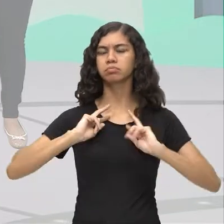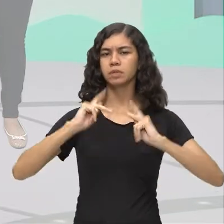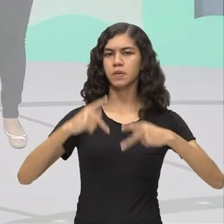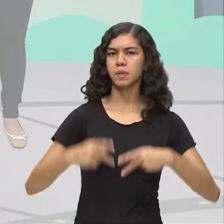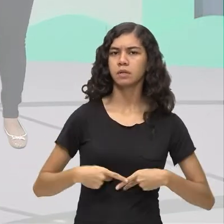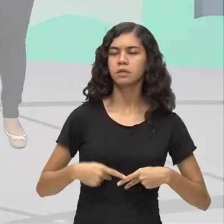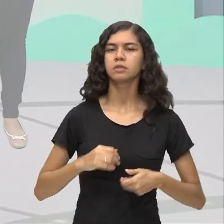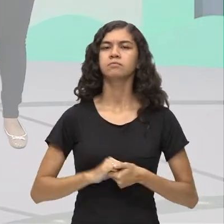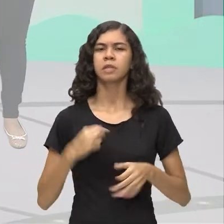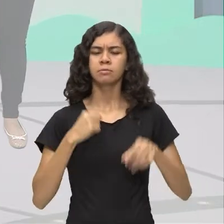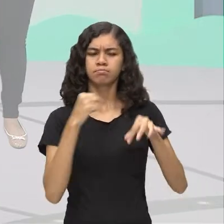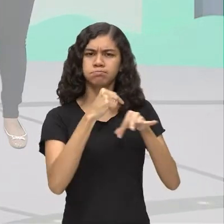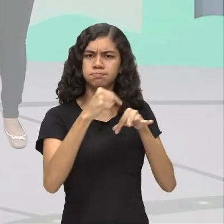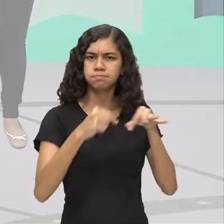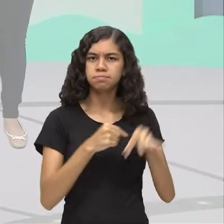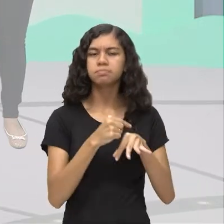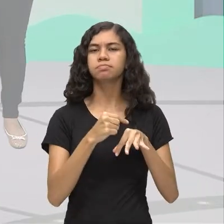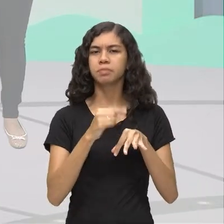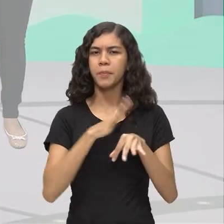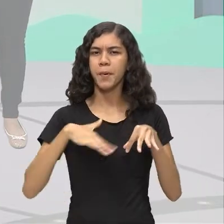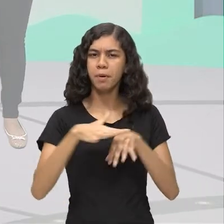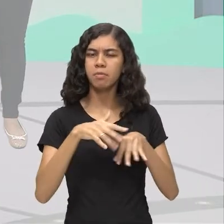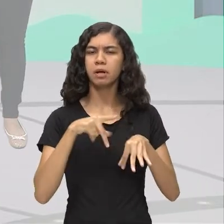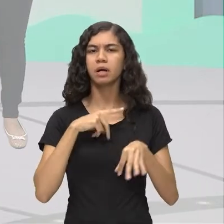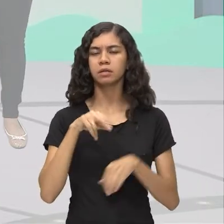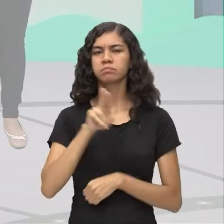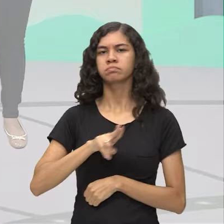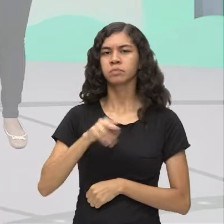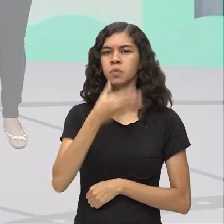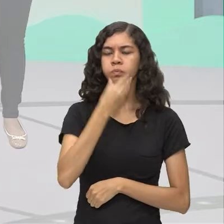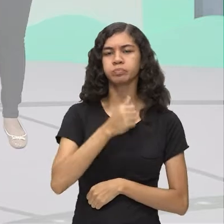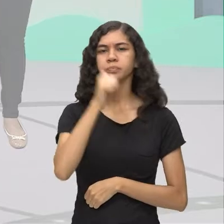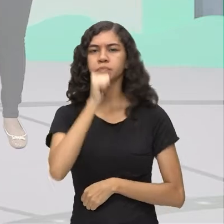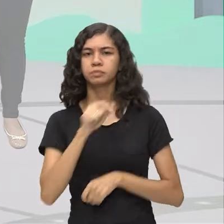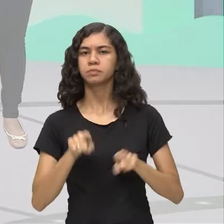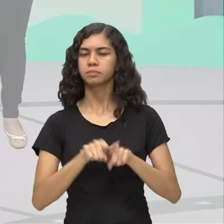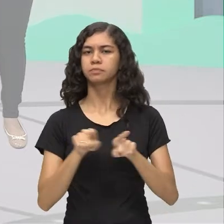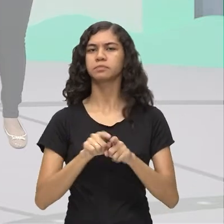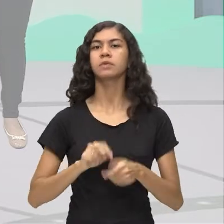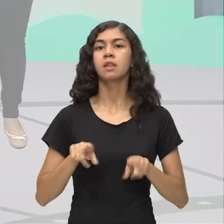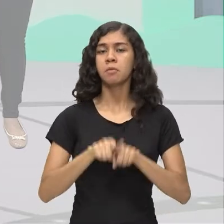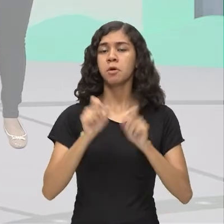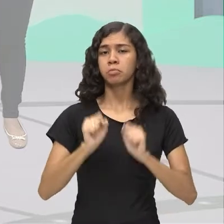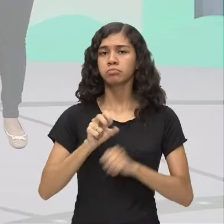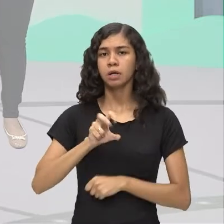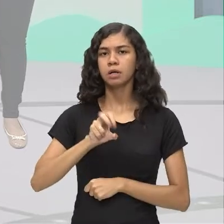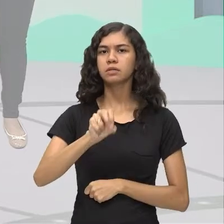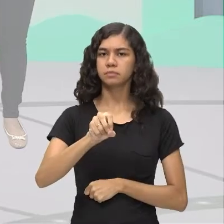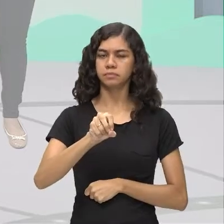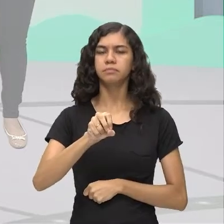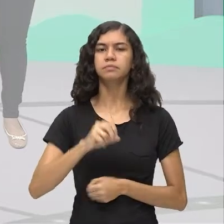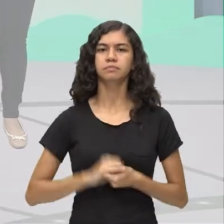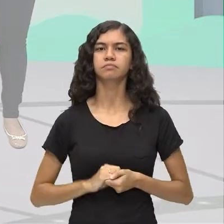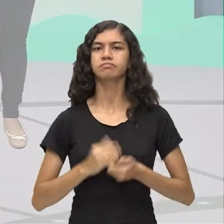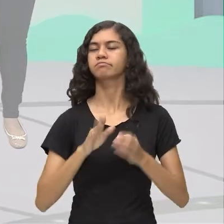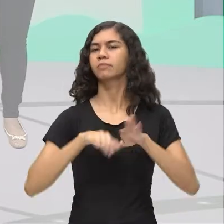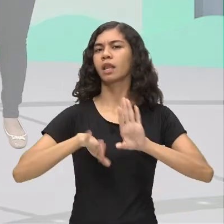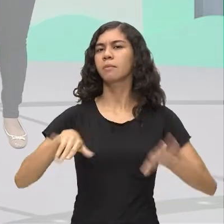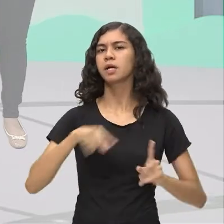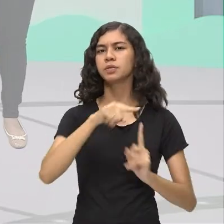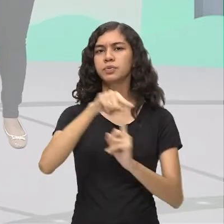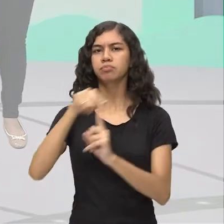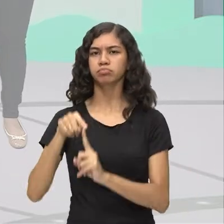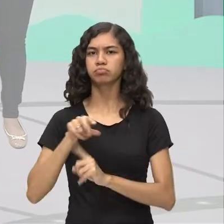verrugas anogenitais na região genital e anal, e também o câncer, tá? Então, a depender do tipo de